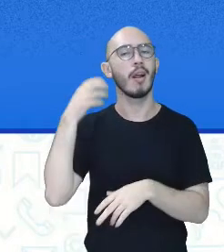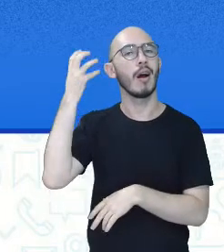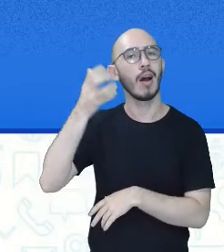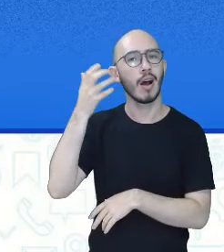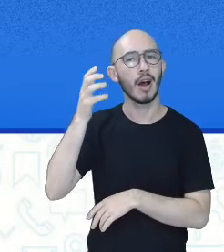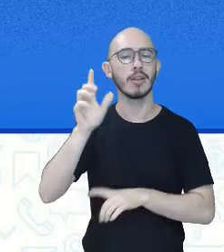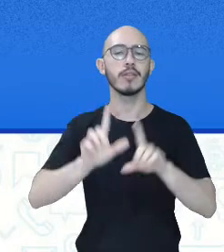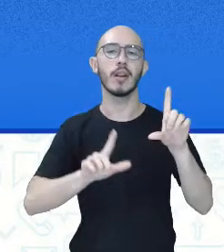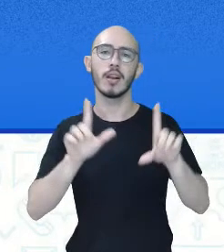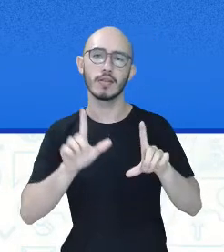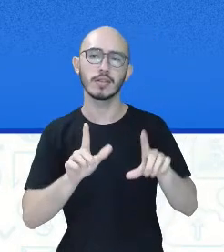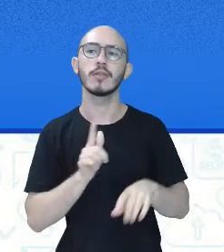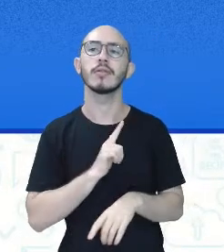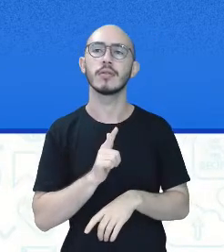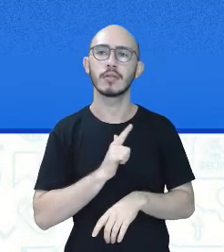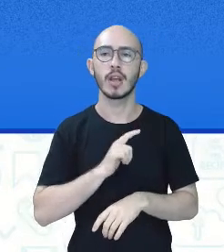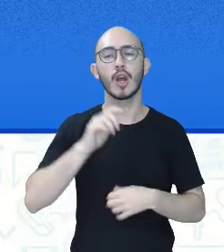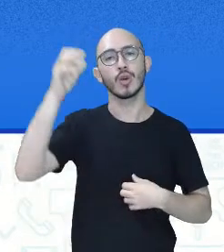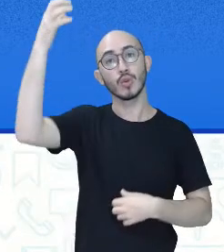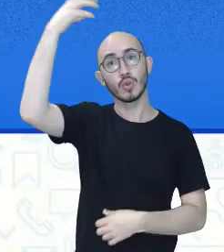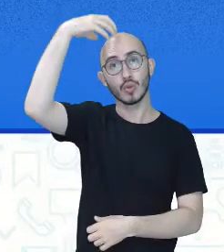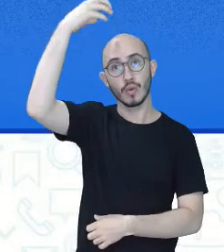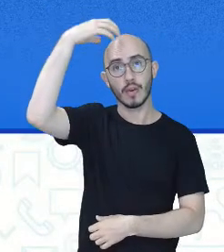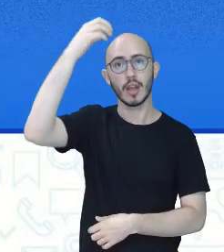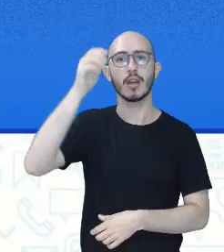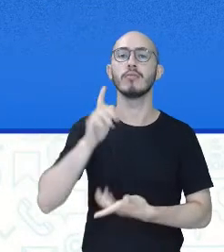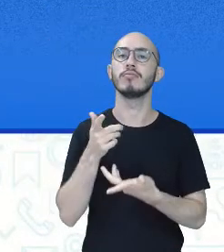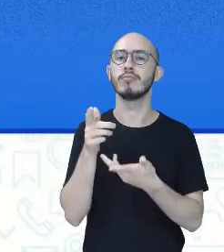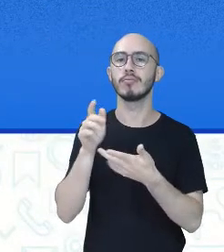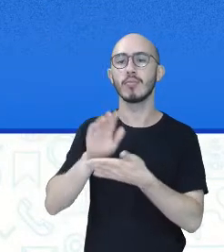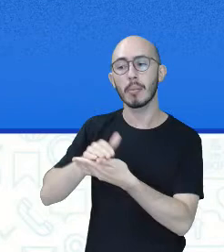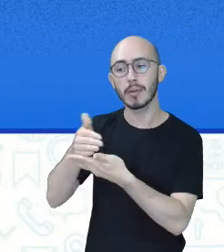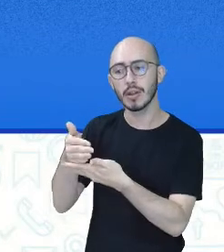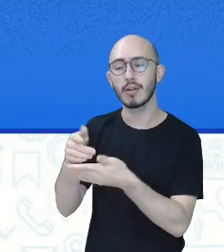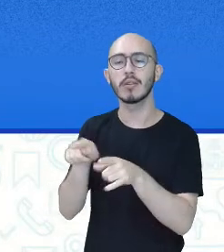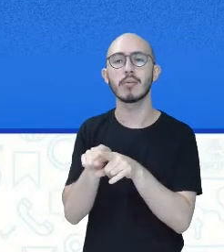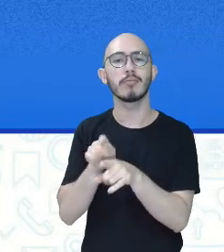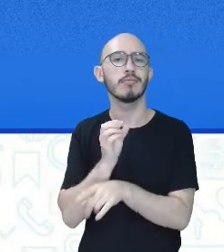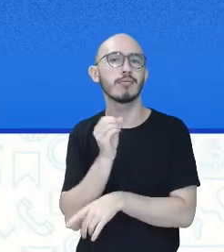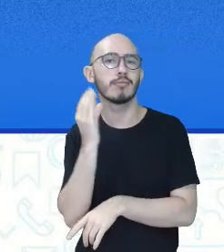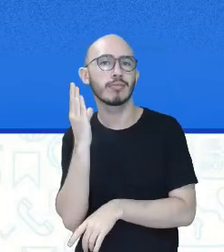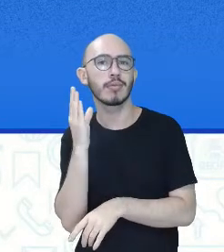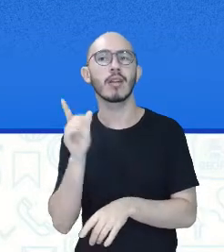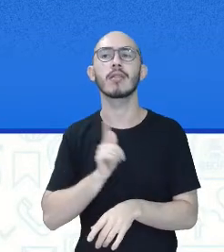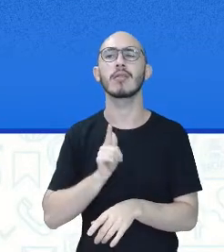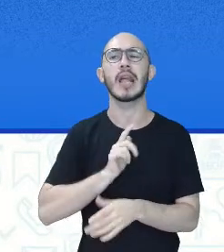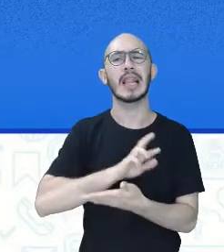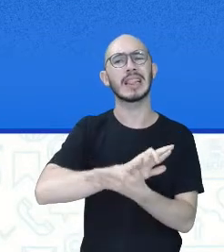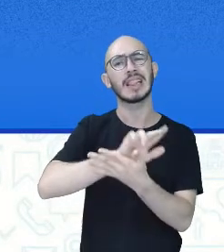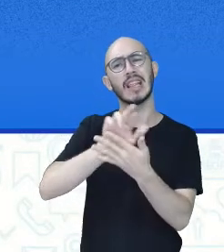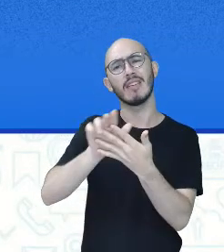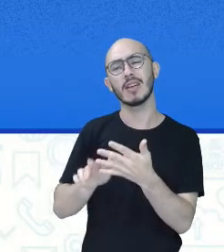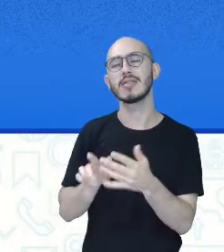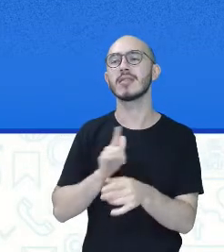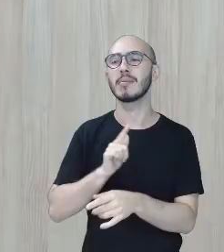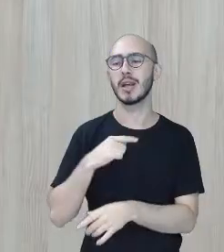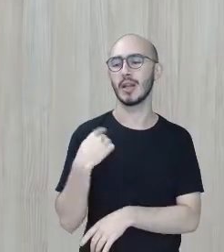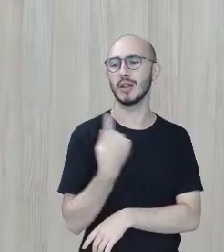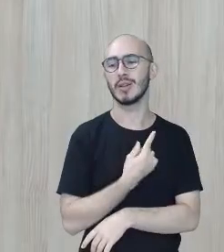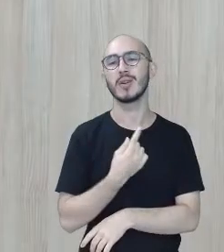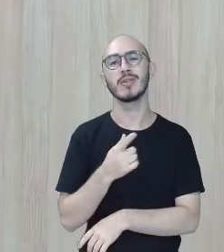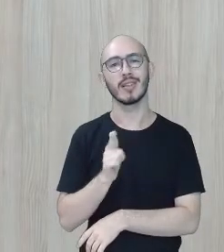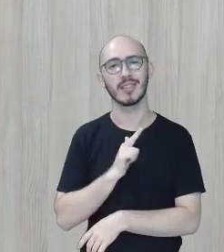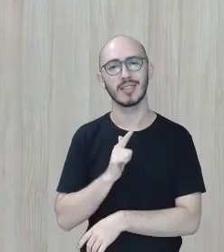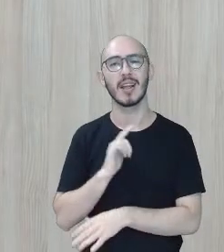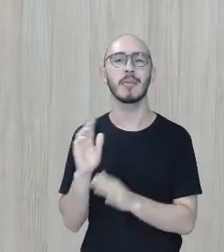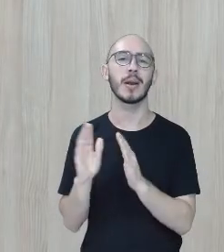rádio, televisão, chuveiros, computadores e telefone, dentre vários outros que nós